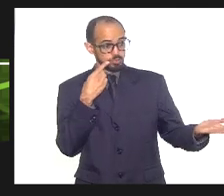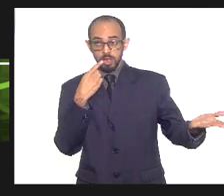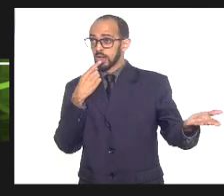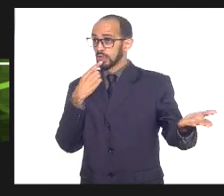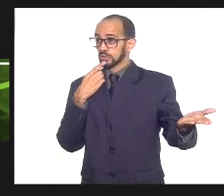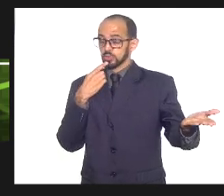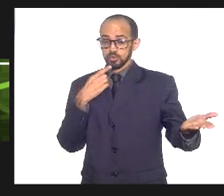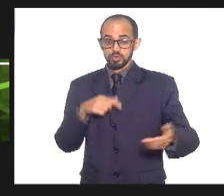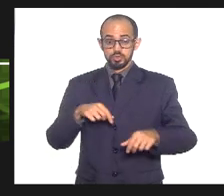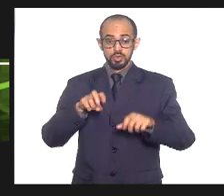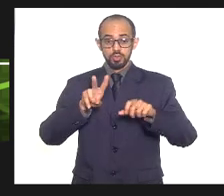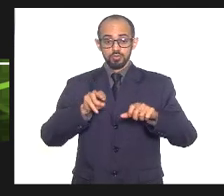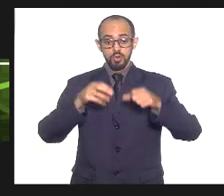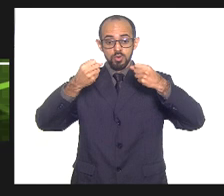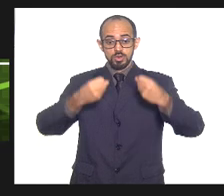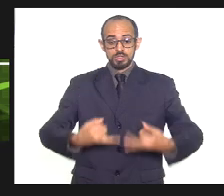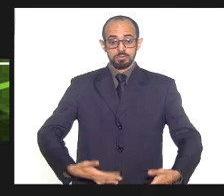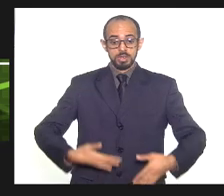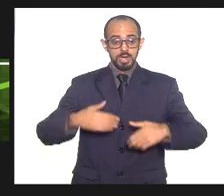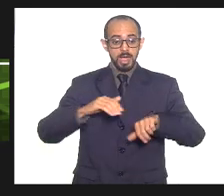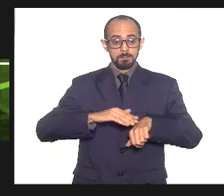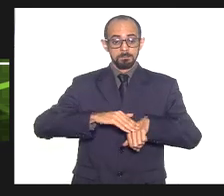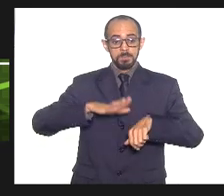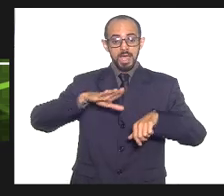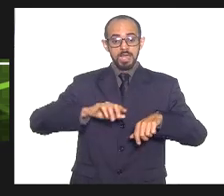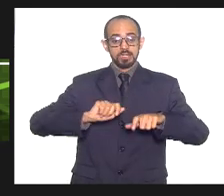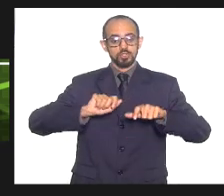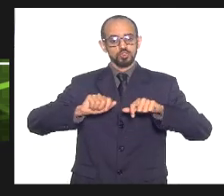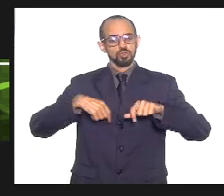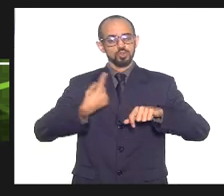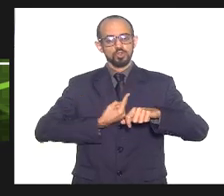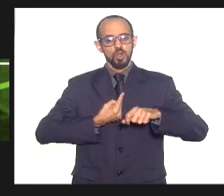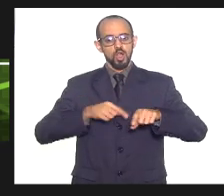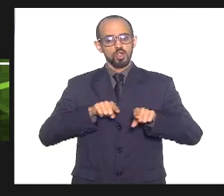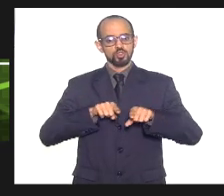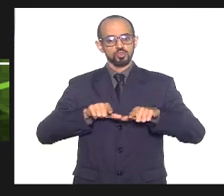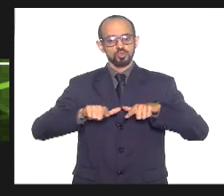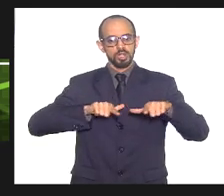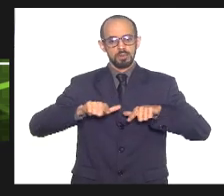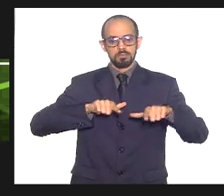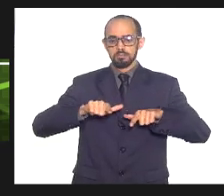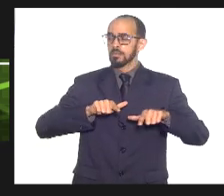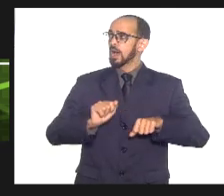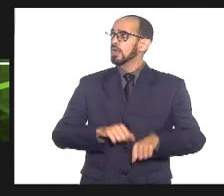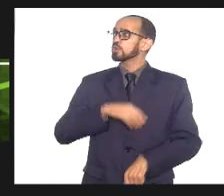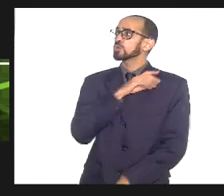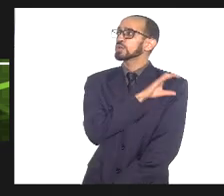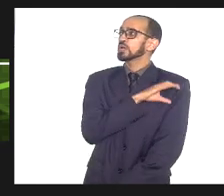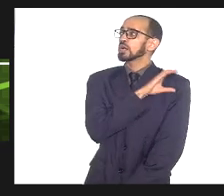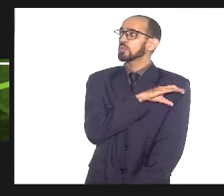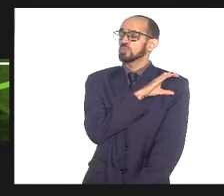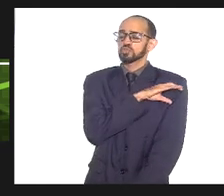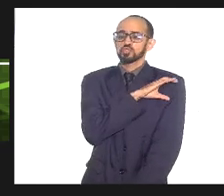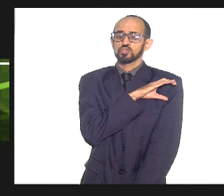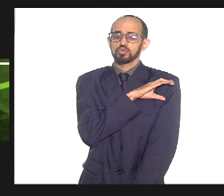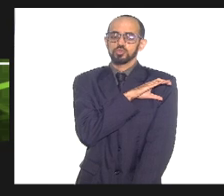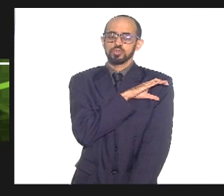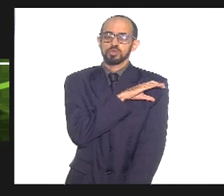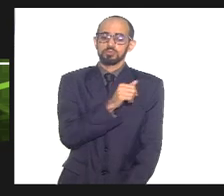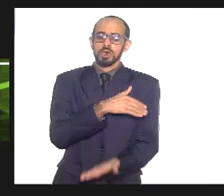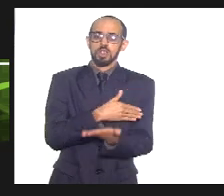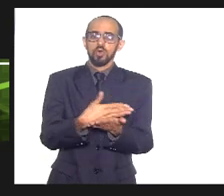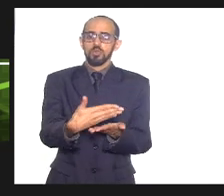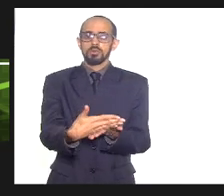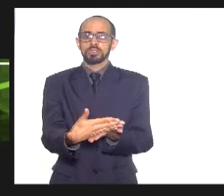deputadas, darei um pouco mais de detalhes sobre os principais ativos do nosso portfólio, sobretudo aqueles aqui na Bacia de Campos. A começar